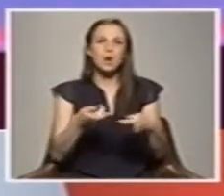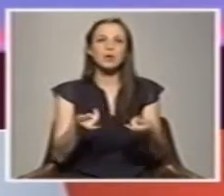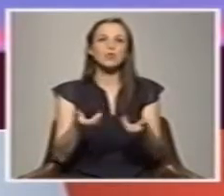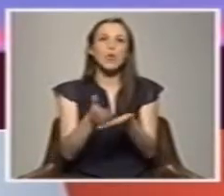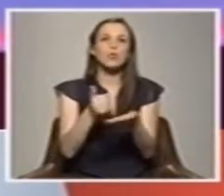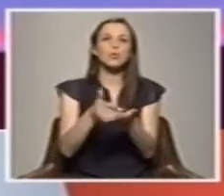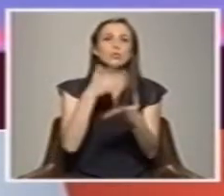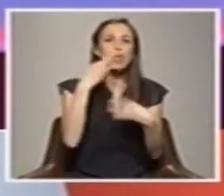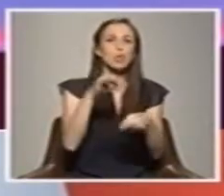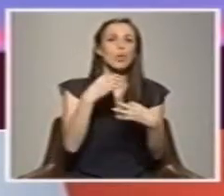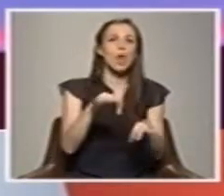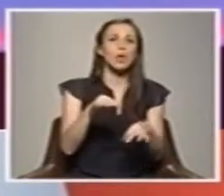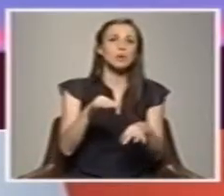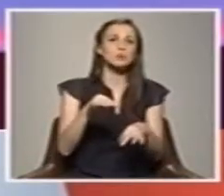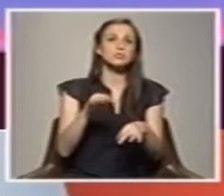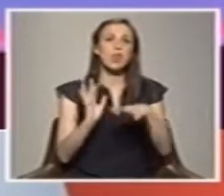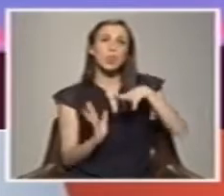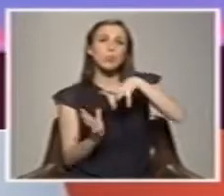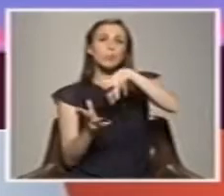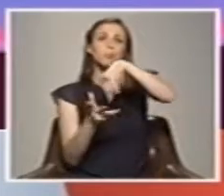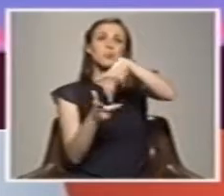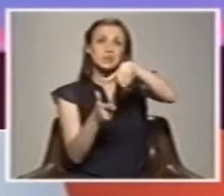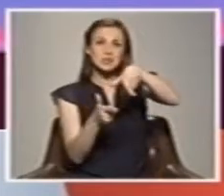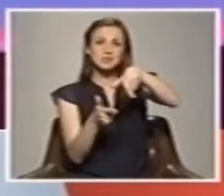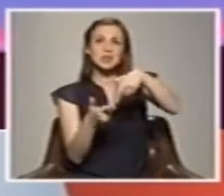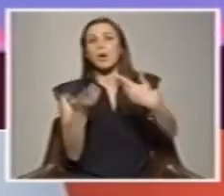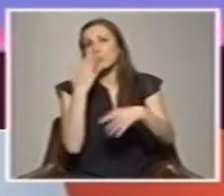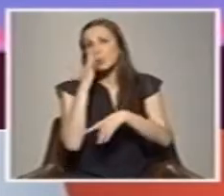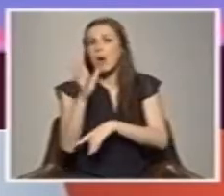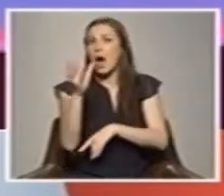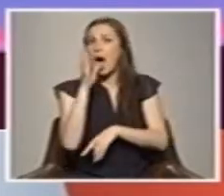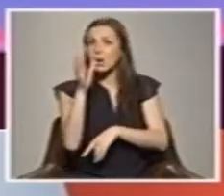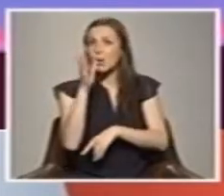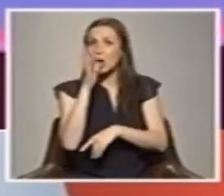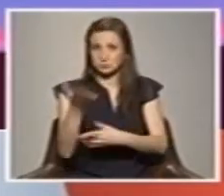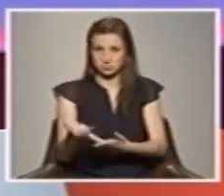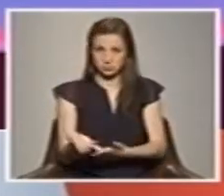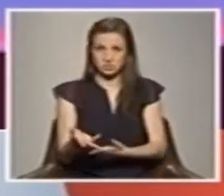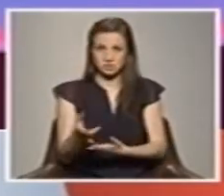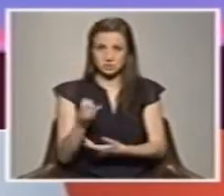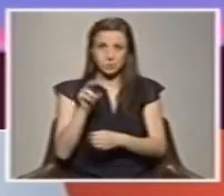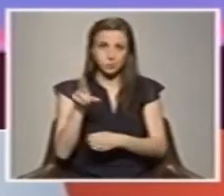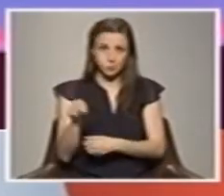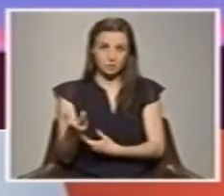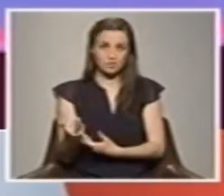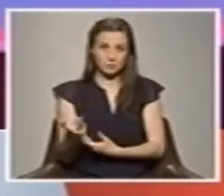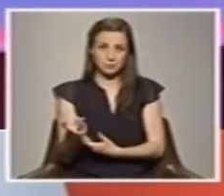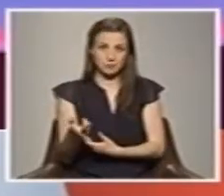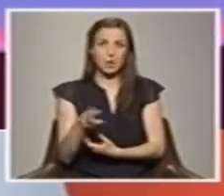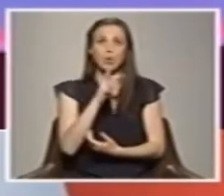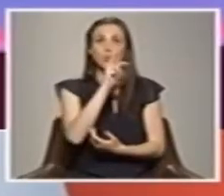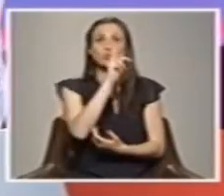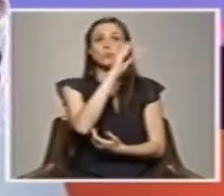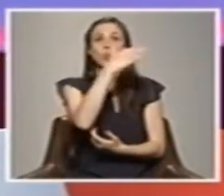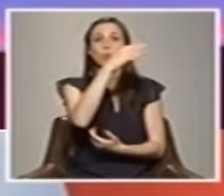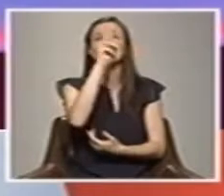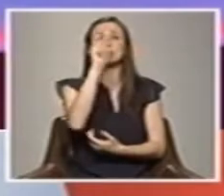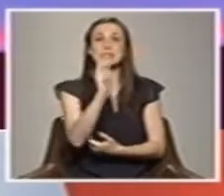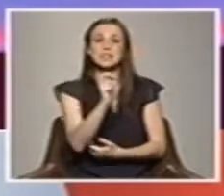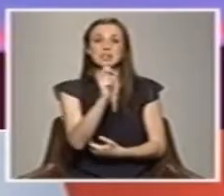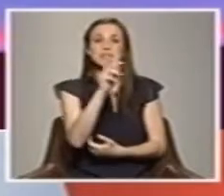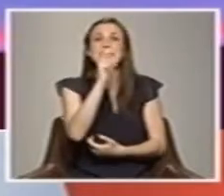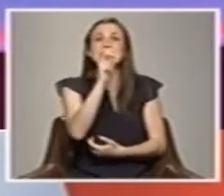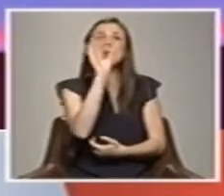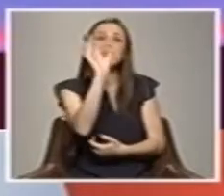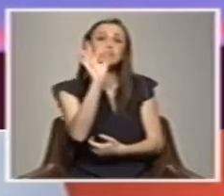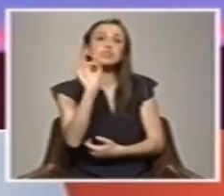Quando produzimos, não nos podemos esquecer que estamos... Em excesso. A água potável, só um terço da água do planeta é potável, ou 3% da